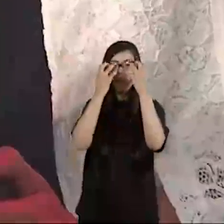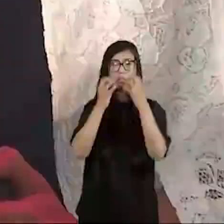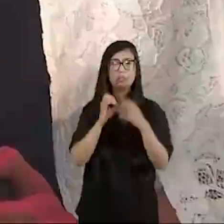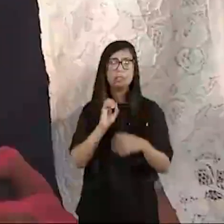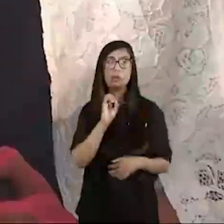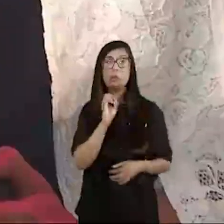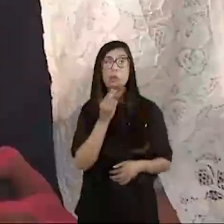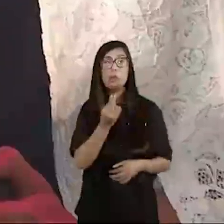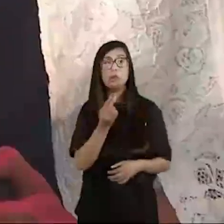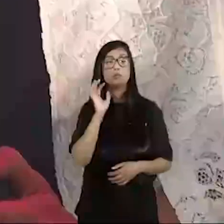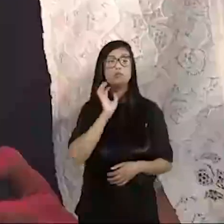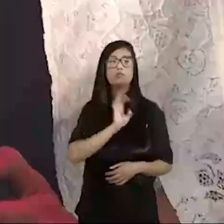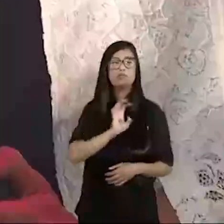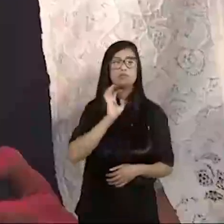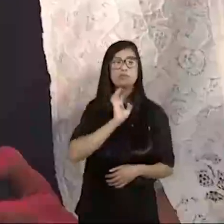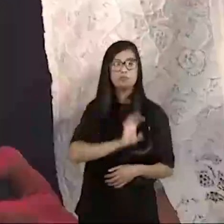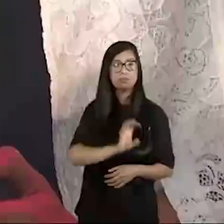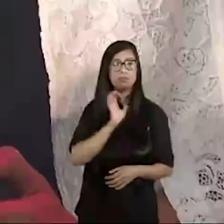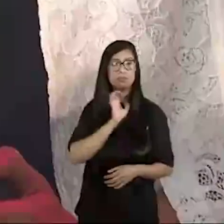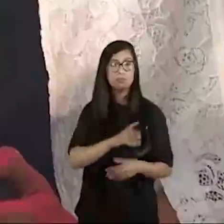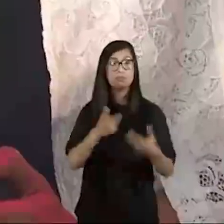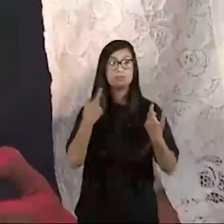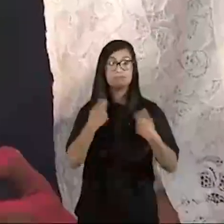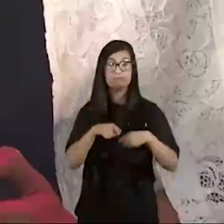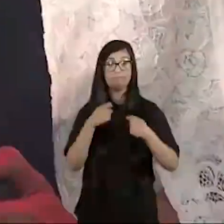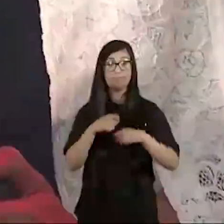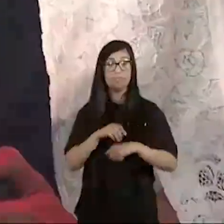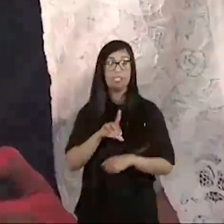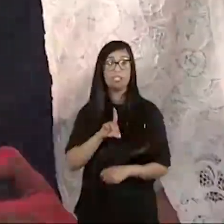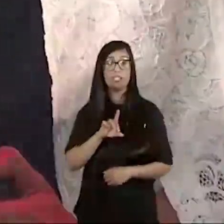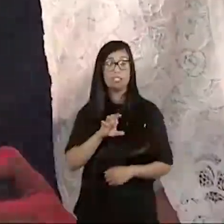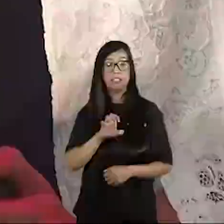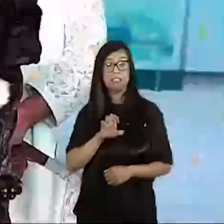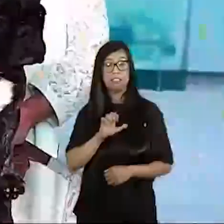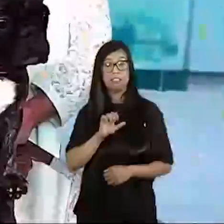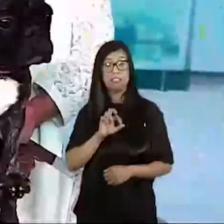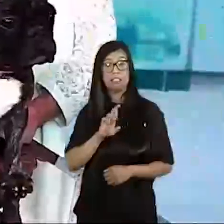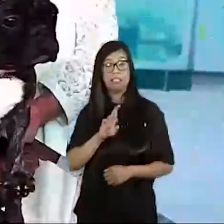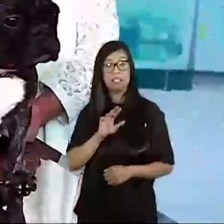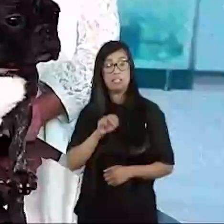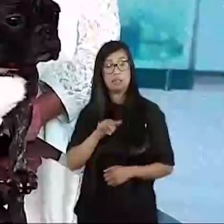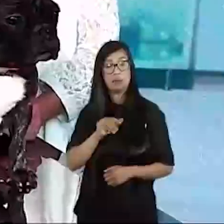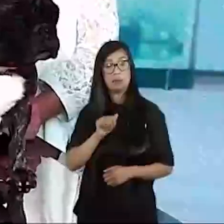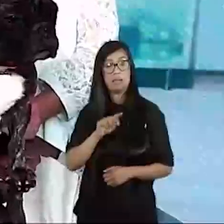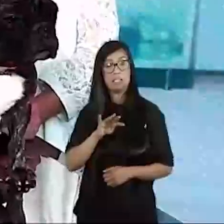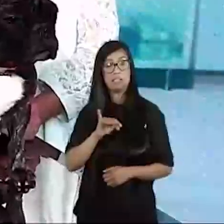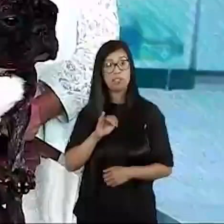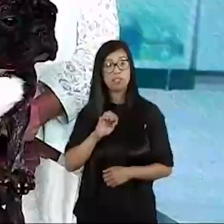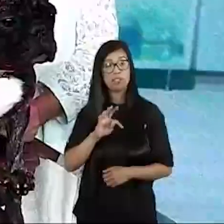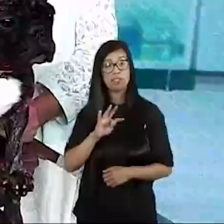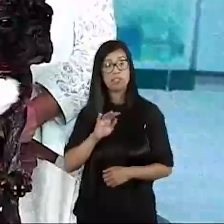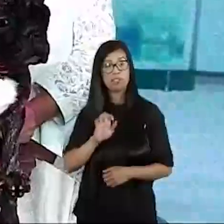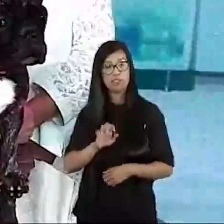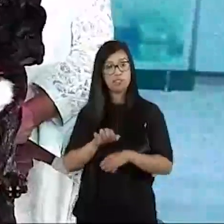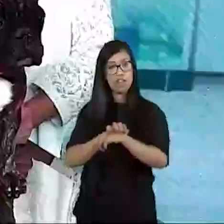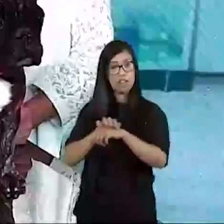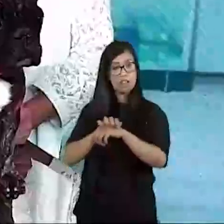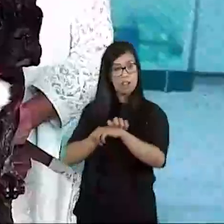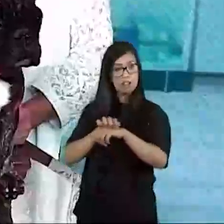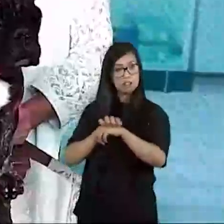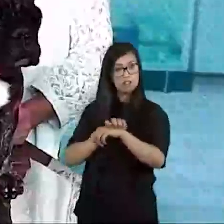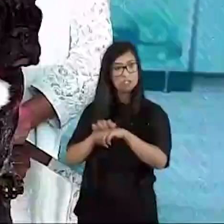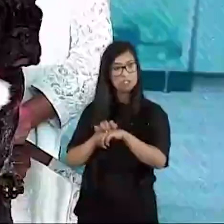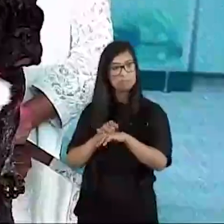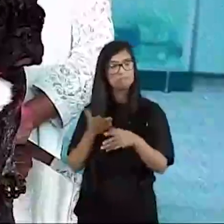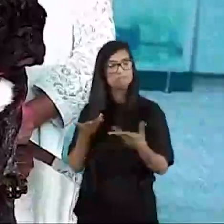vai sempre pensar na frequente dermatite alérgica. E diante disso, gente, a dúvida do milhão é, será que a Pipa tem